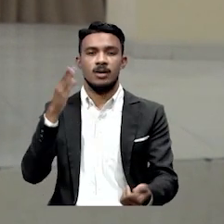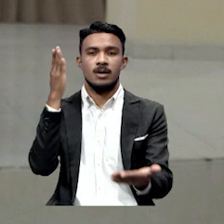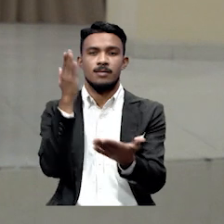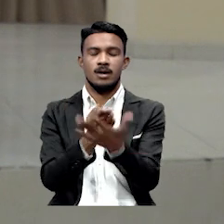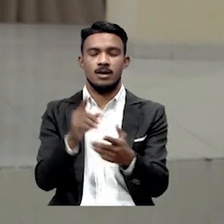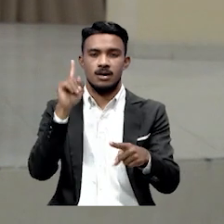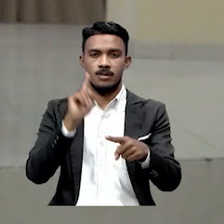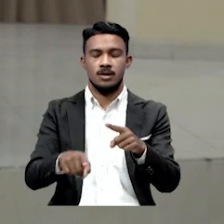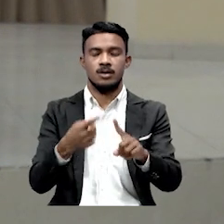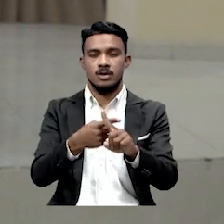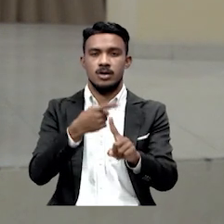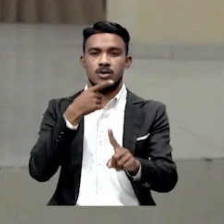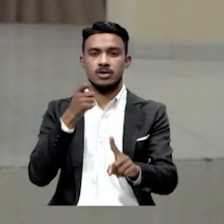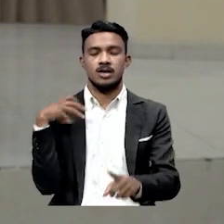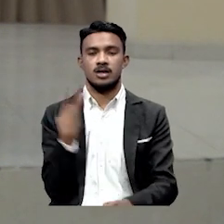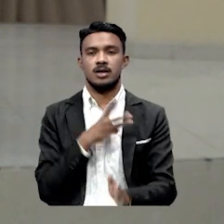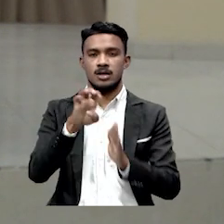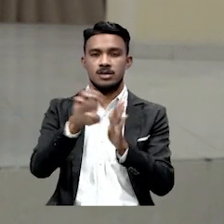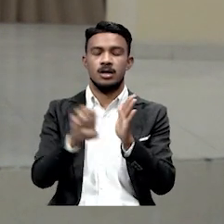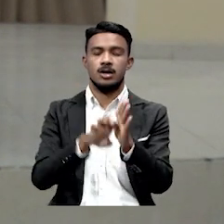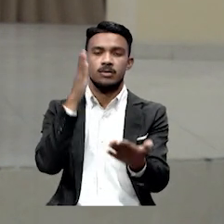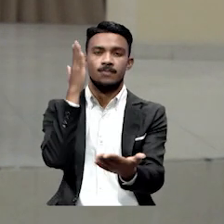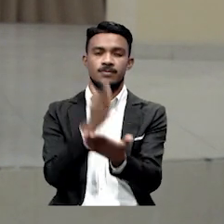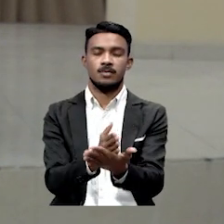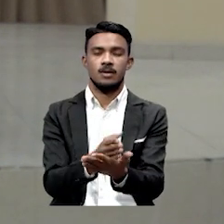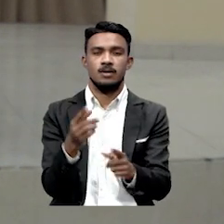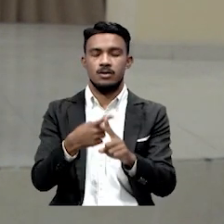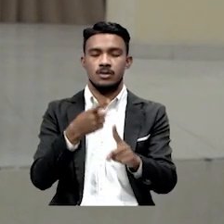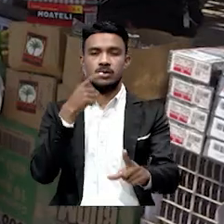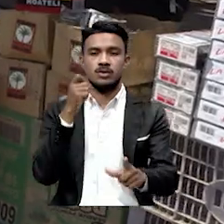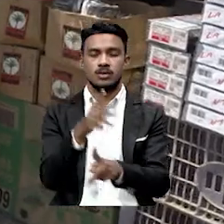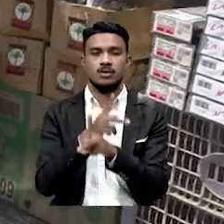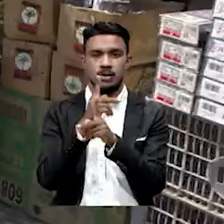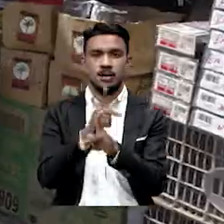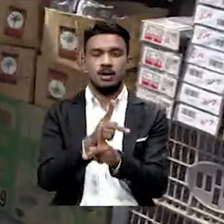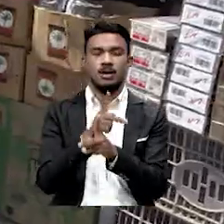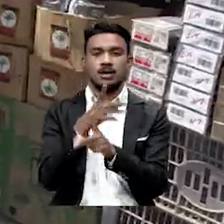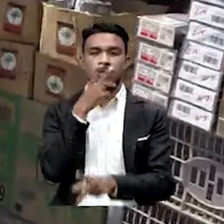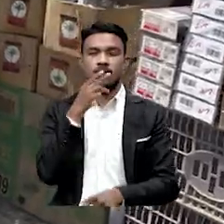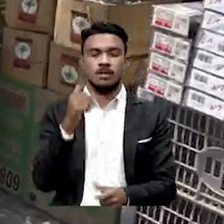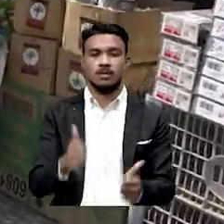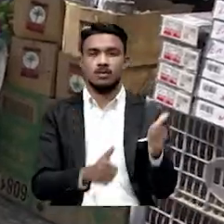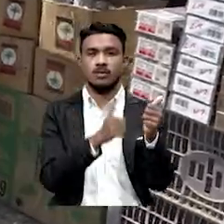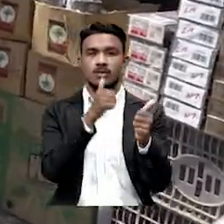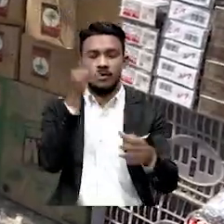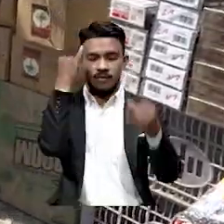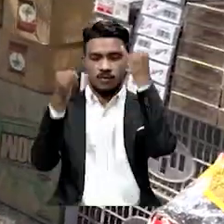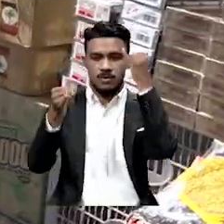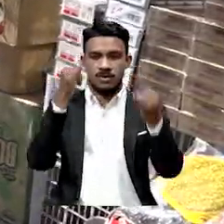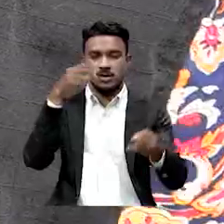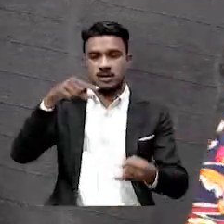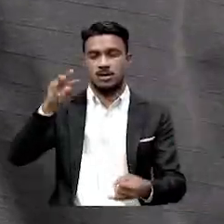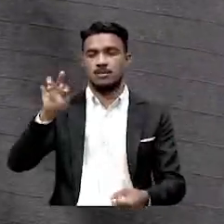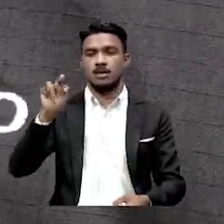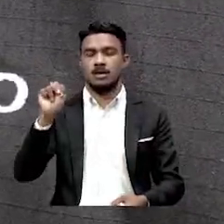taninia estado kau bandu husi regime kontrolu tabako. Tur informação nebe zimene acessa husi